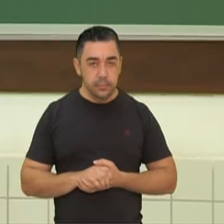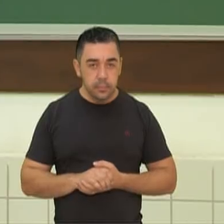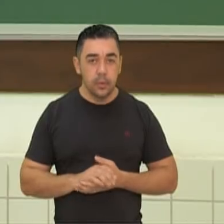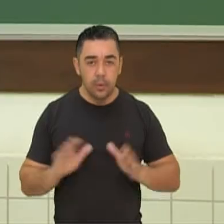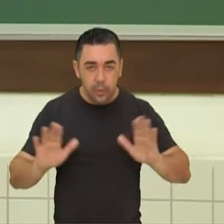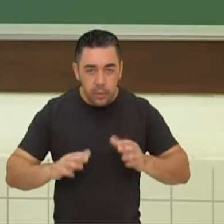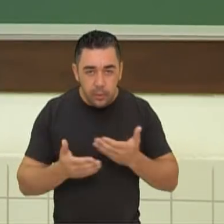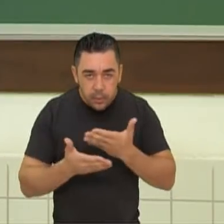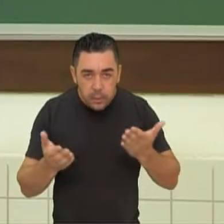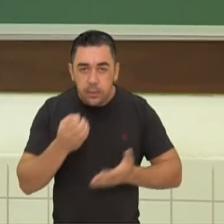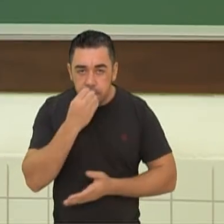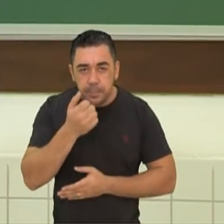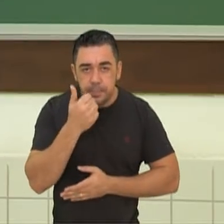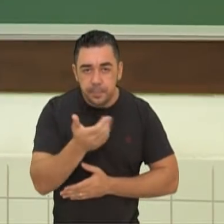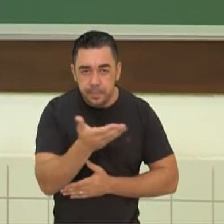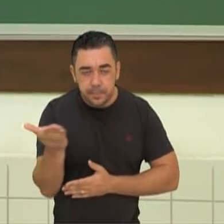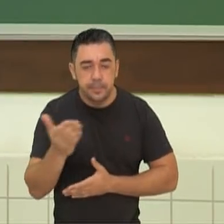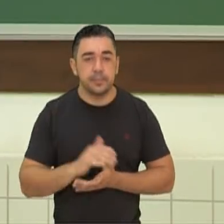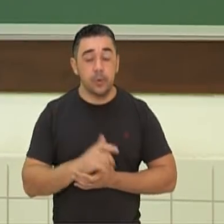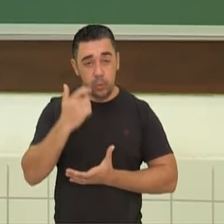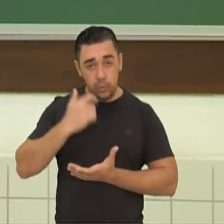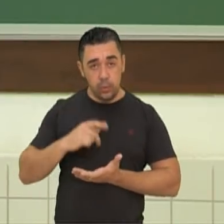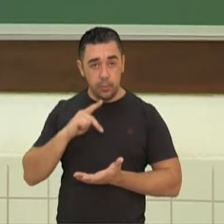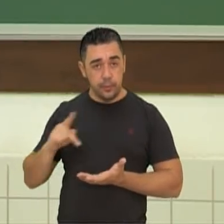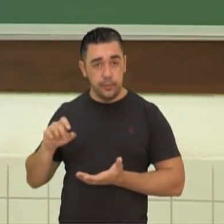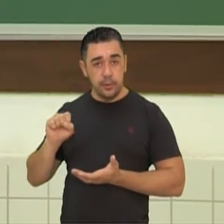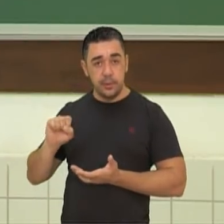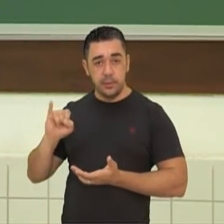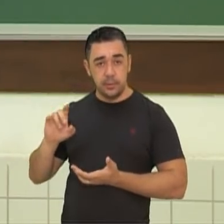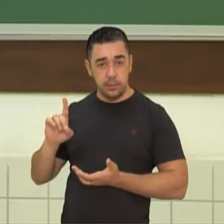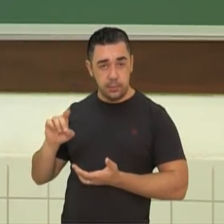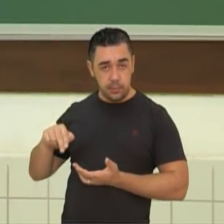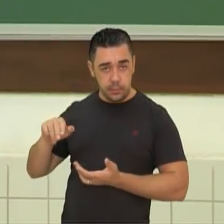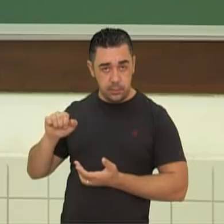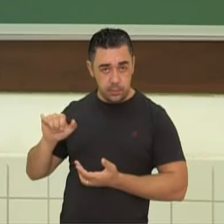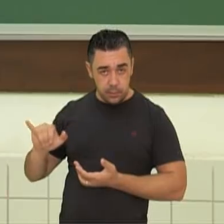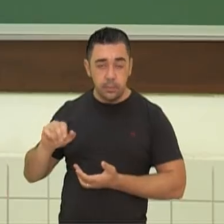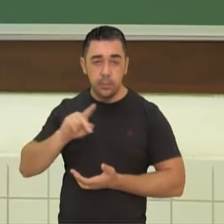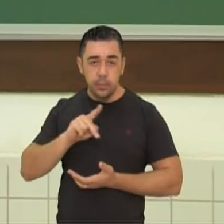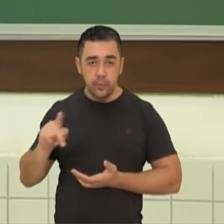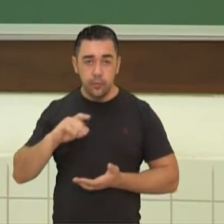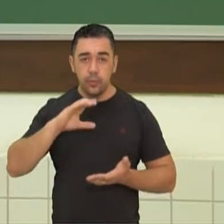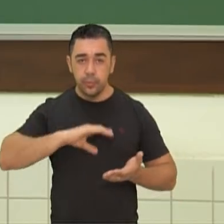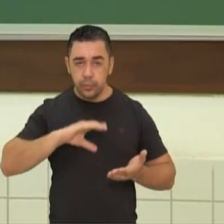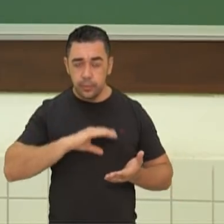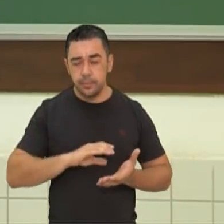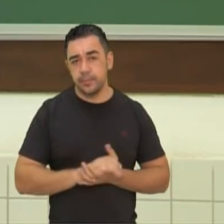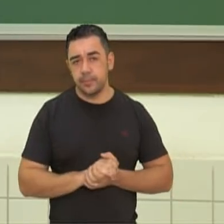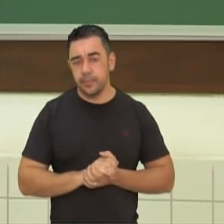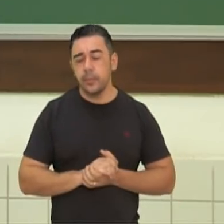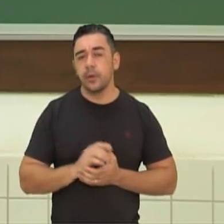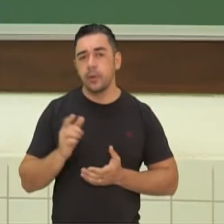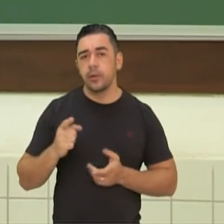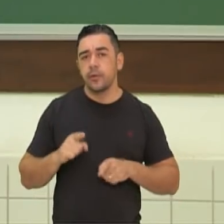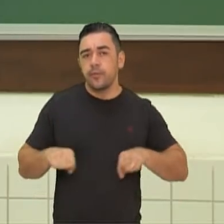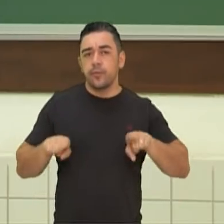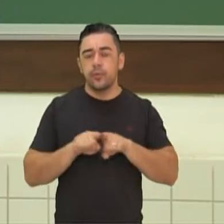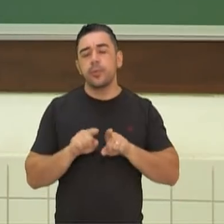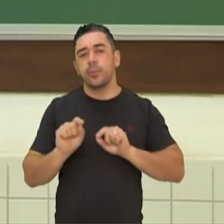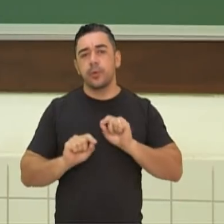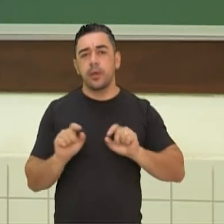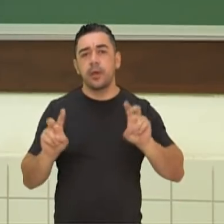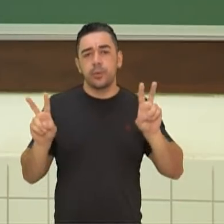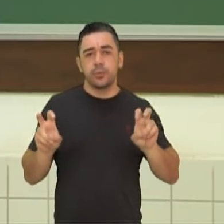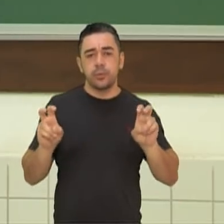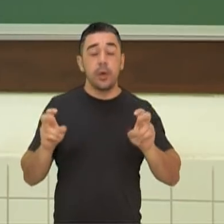Oi pessoal, tudo bem com vocês? Eu sou o professor Sidney, eu sou professor de língua portuguesa. Vou retomar os assuntos com vocês. A aula